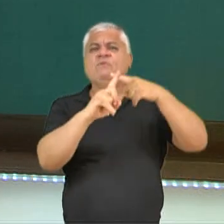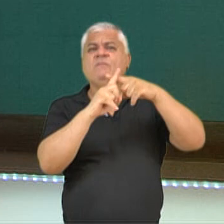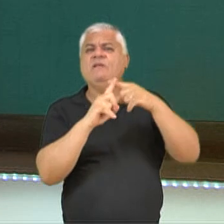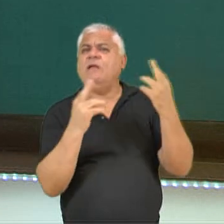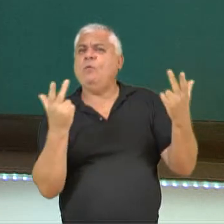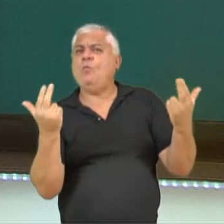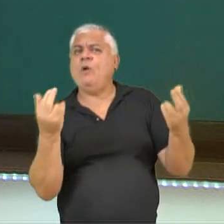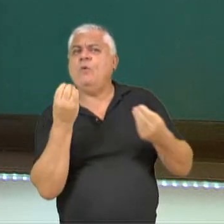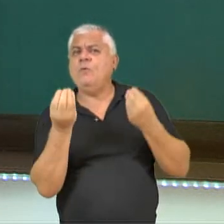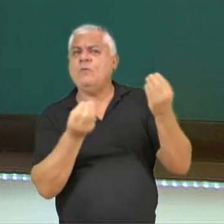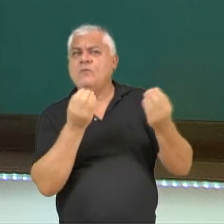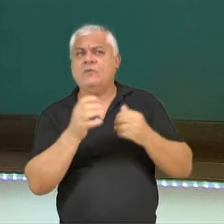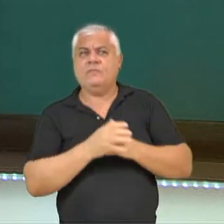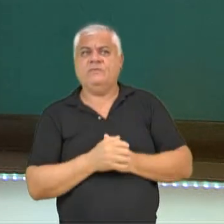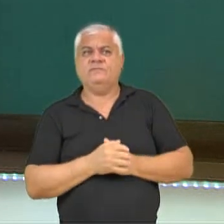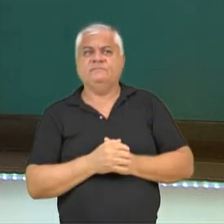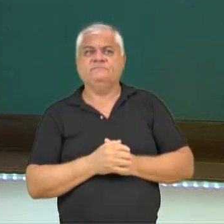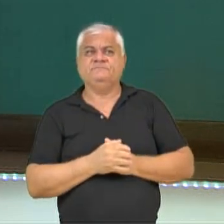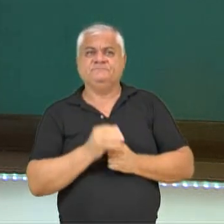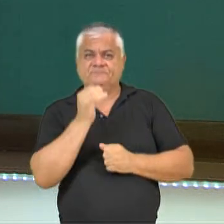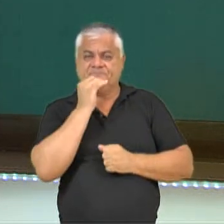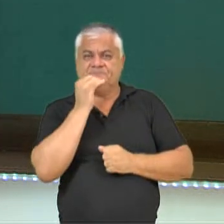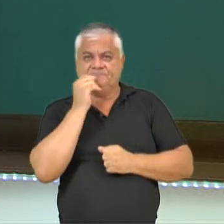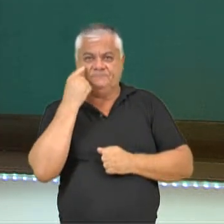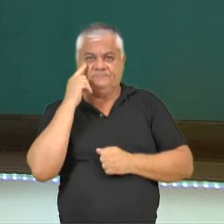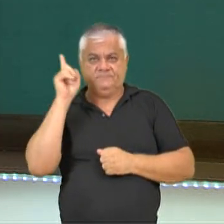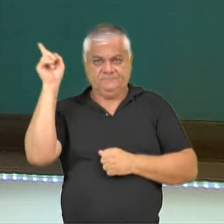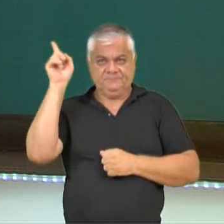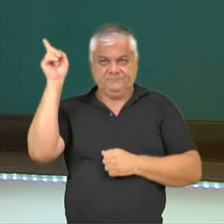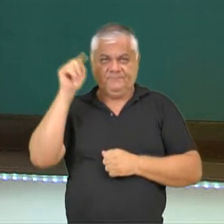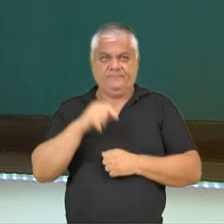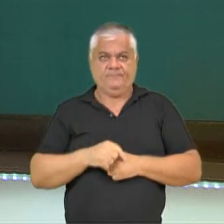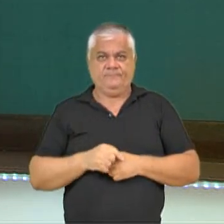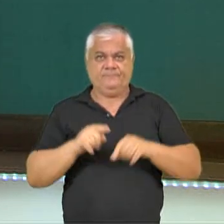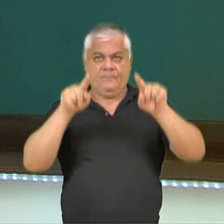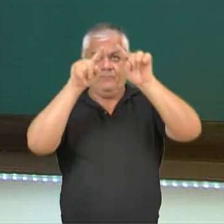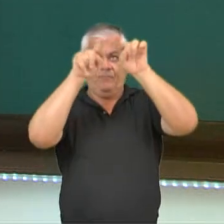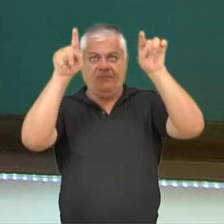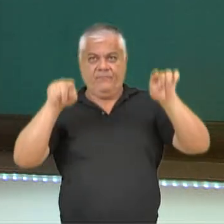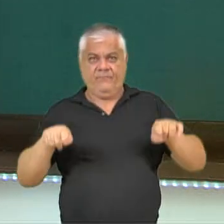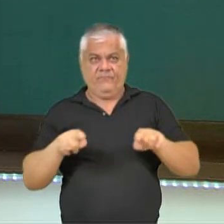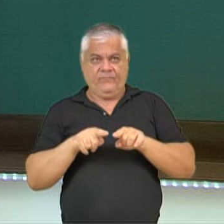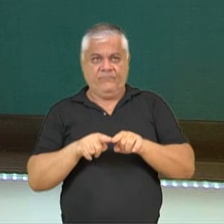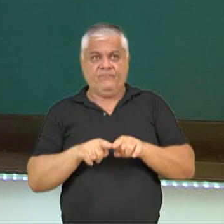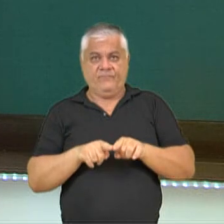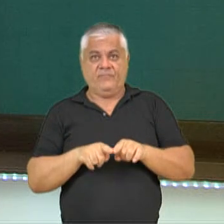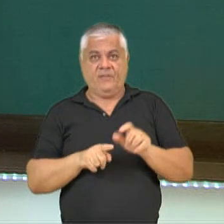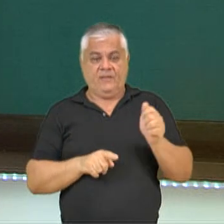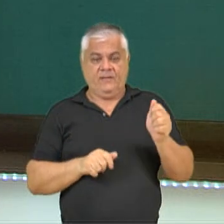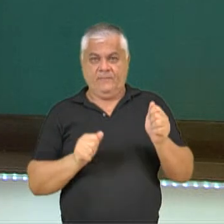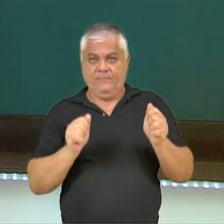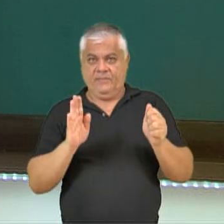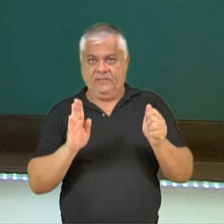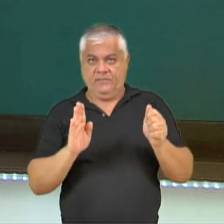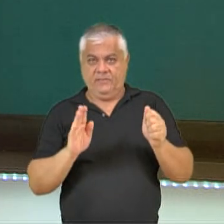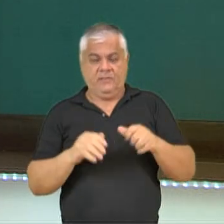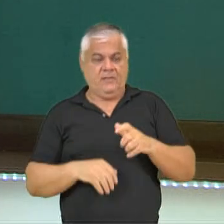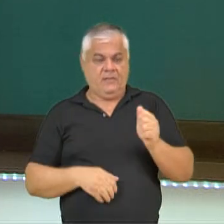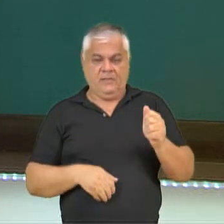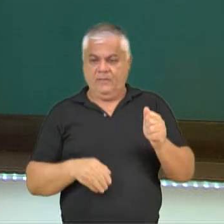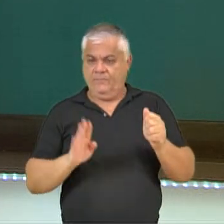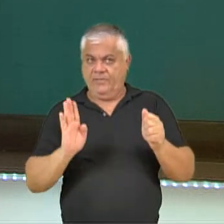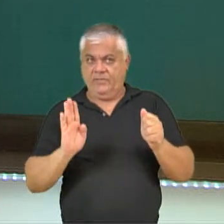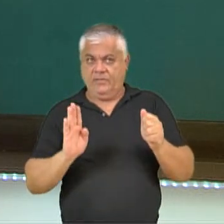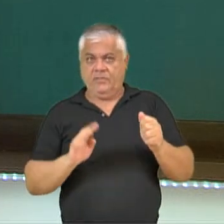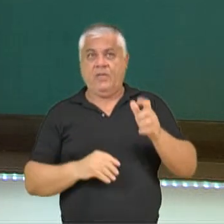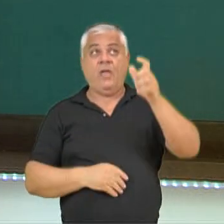iguais? Então, olha o que eu tenho aqui, gente. Eu tenho um quadrado de lado A mais B. Então, A mais B por